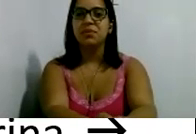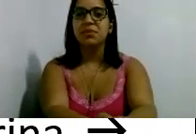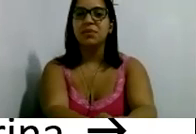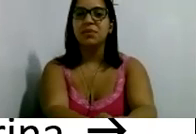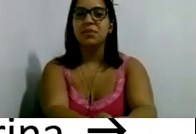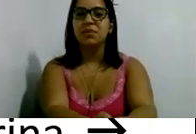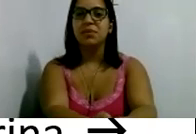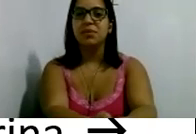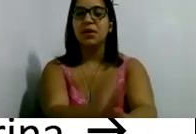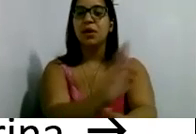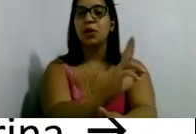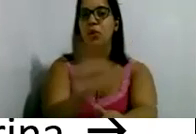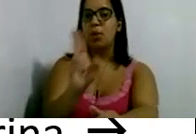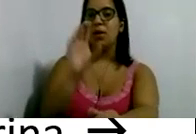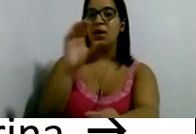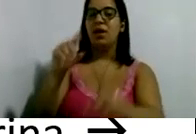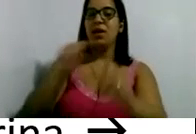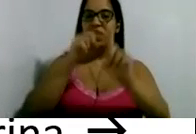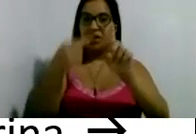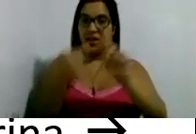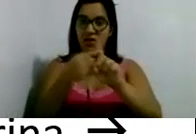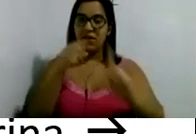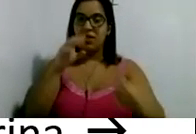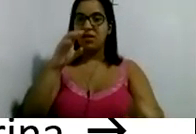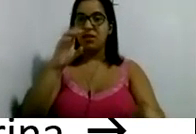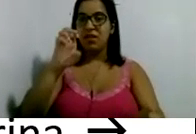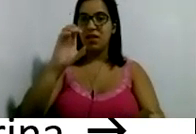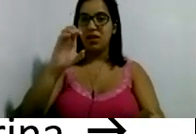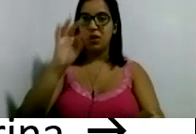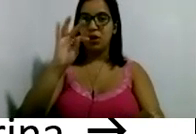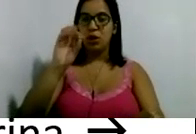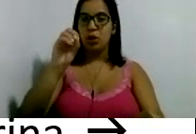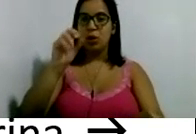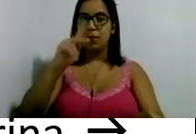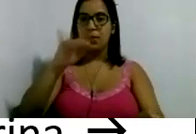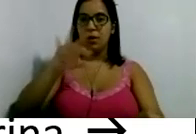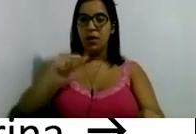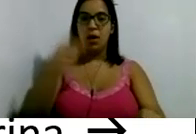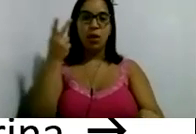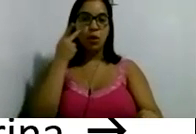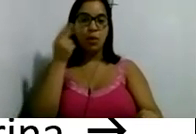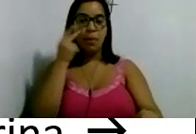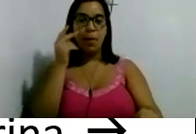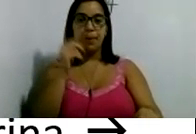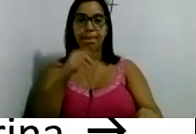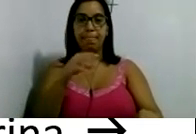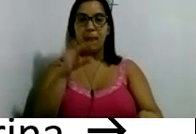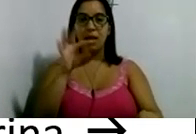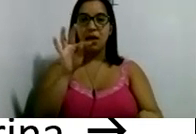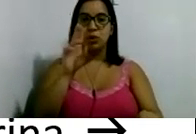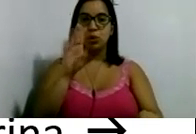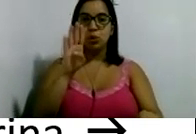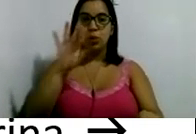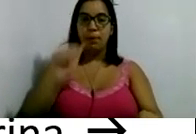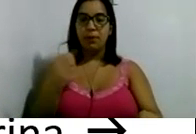Então, a gente chama de gravidez ectópica. Então, um dos locais comuns é na tuba uterina.